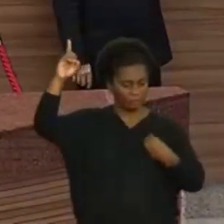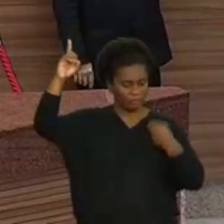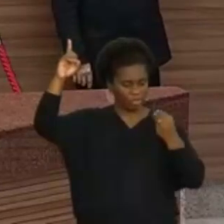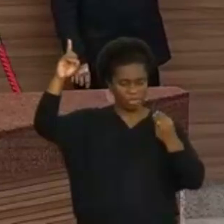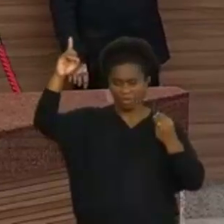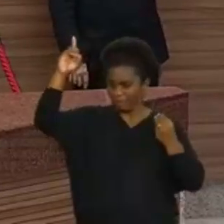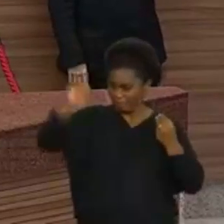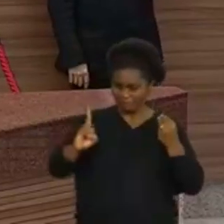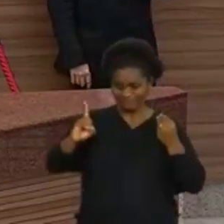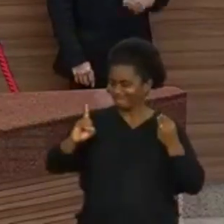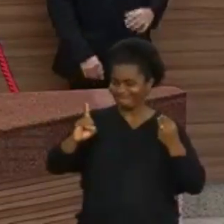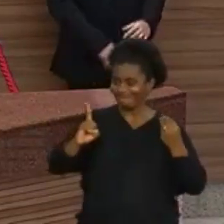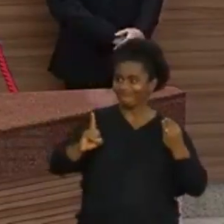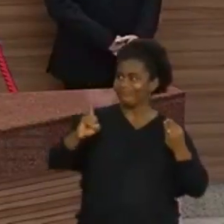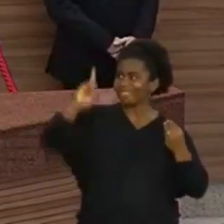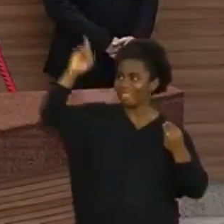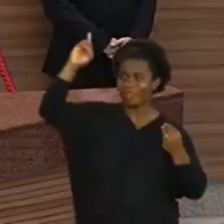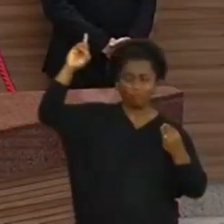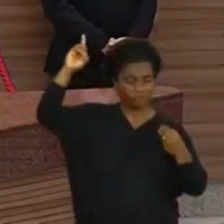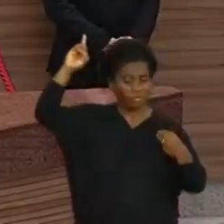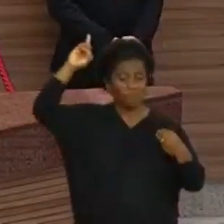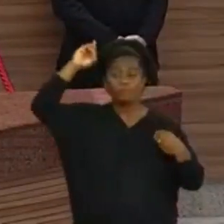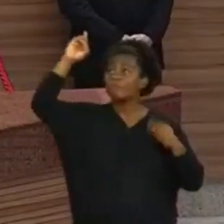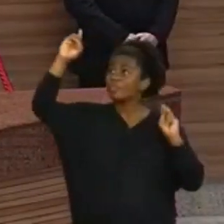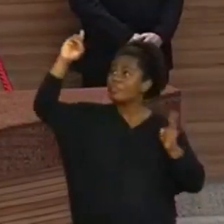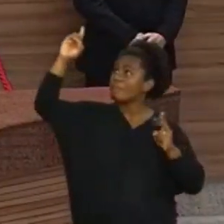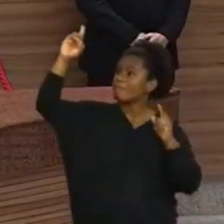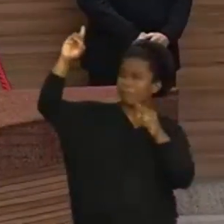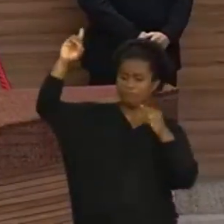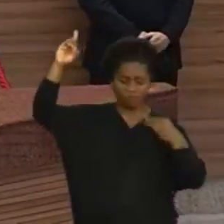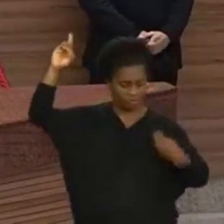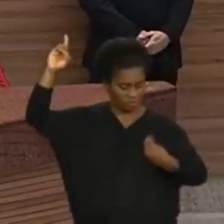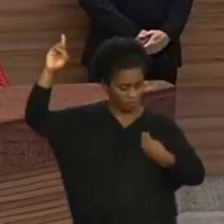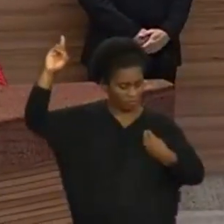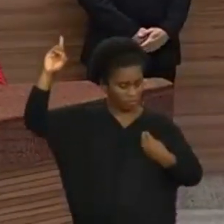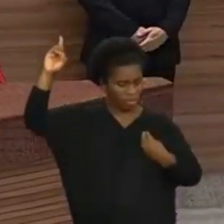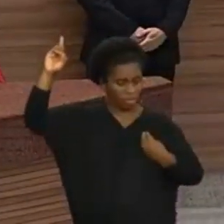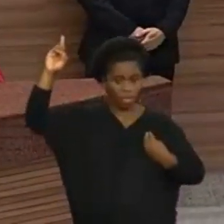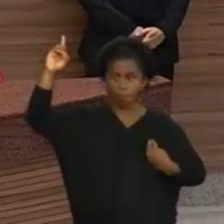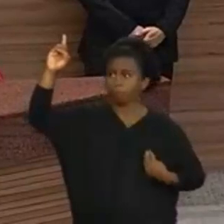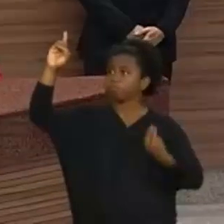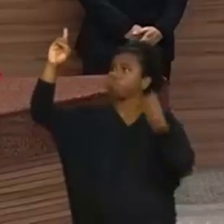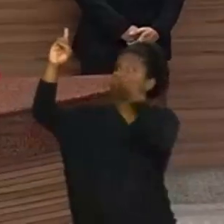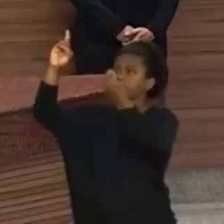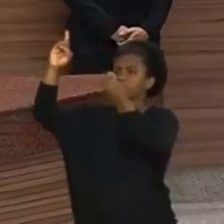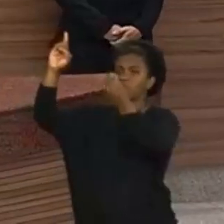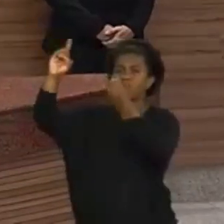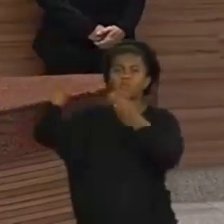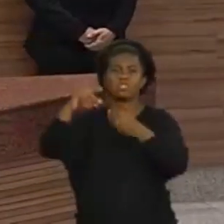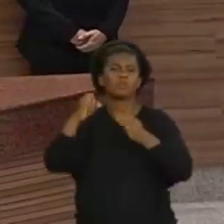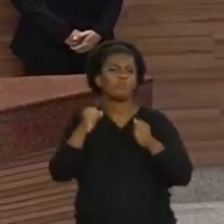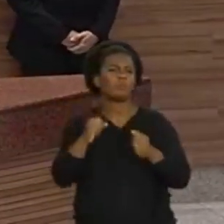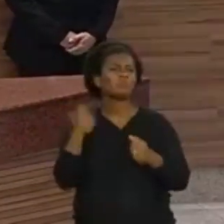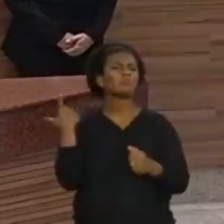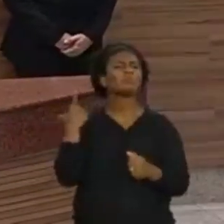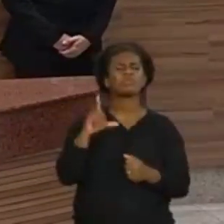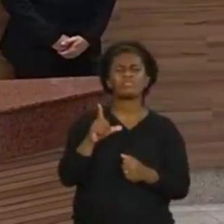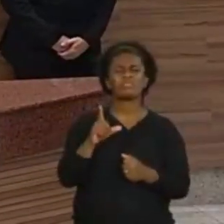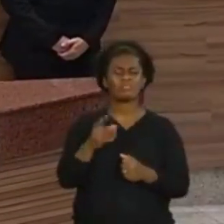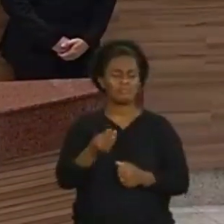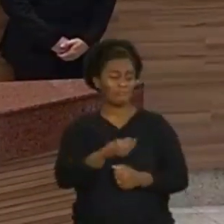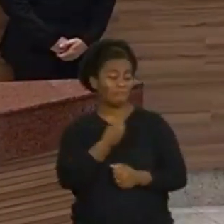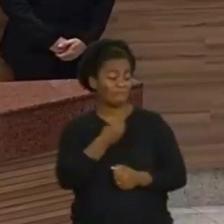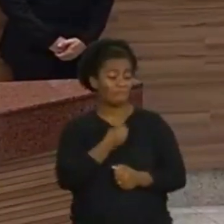pequena, senão você fica dentro da igreja, e o que você alcança é pequeno, você até alcançou, mas alcançou por tanto